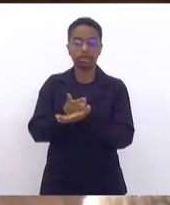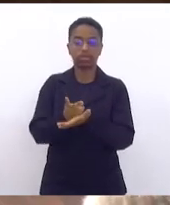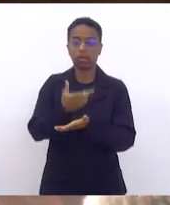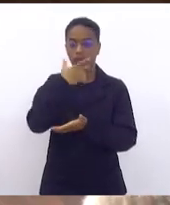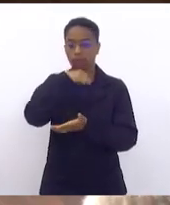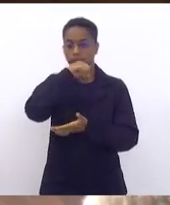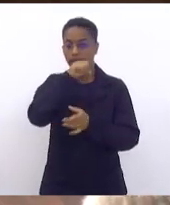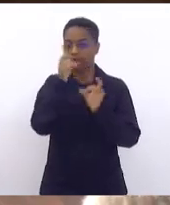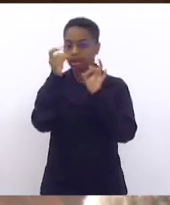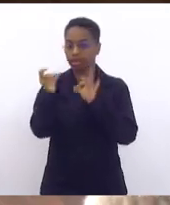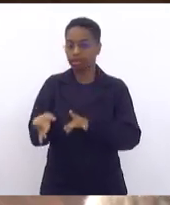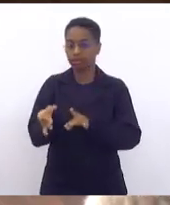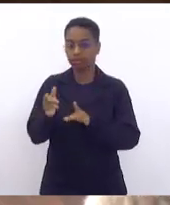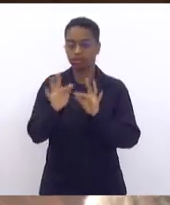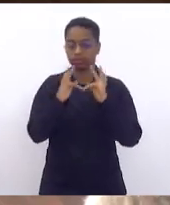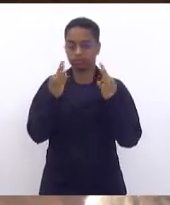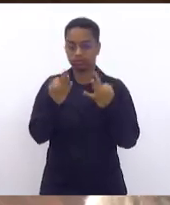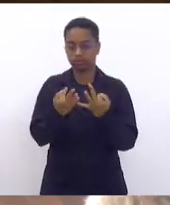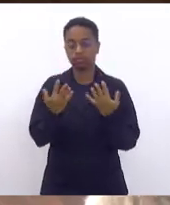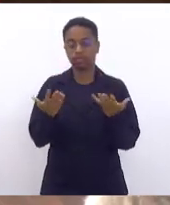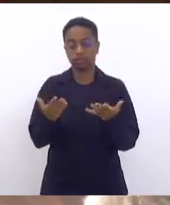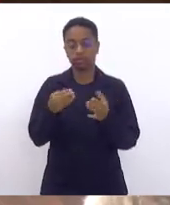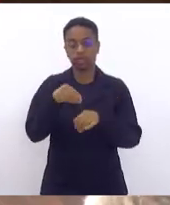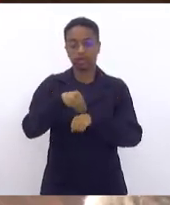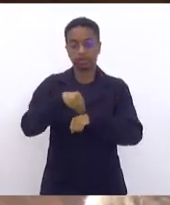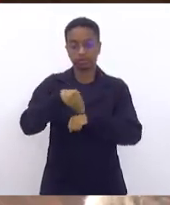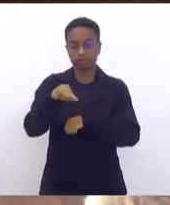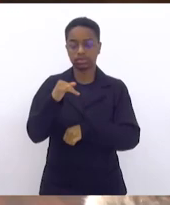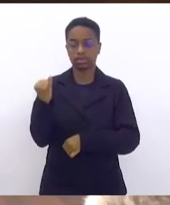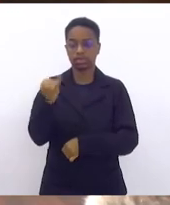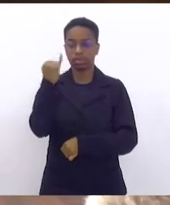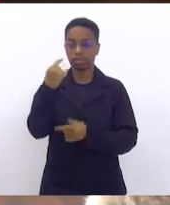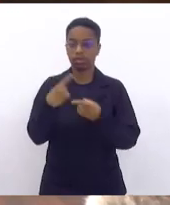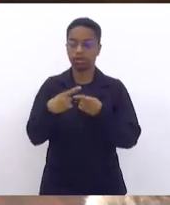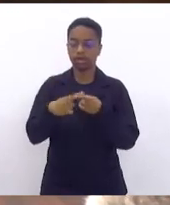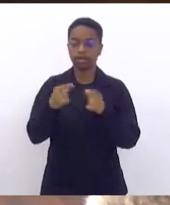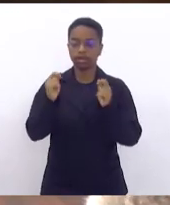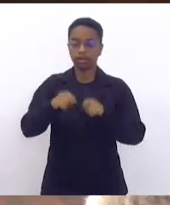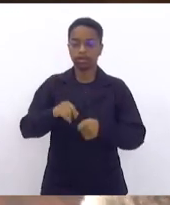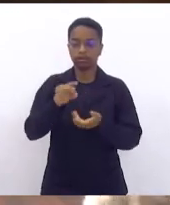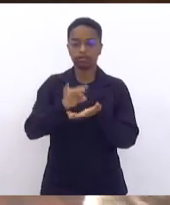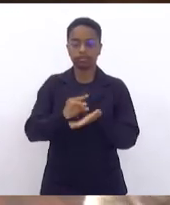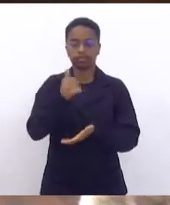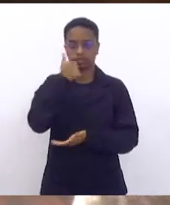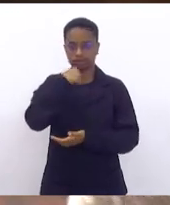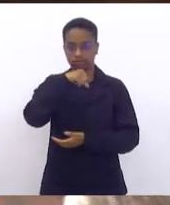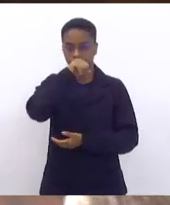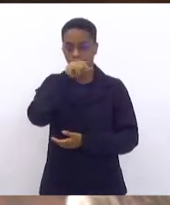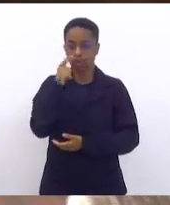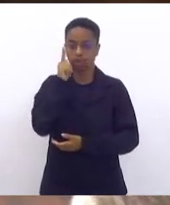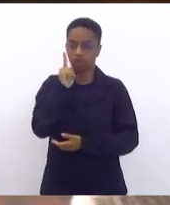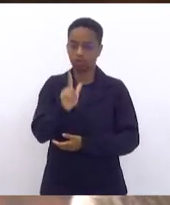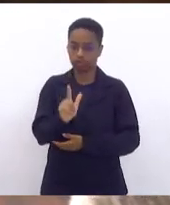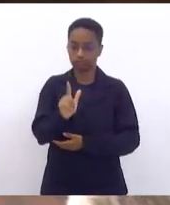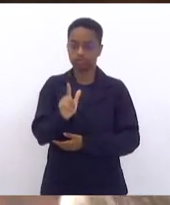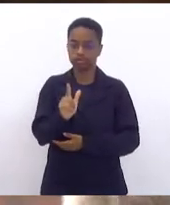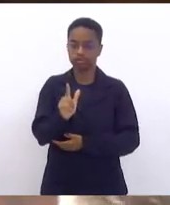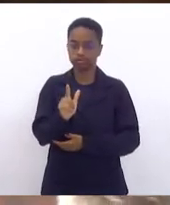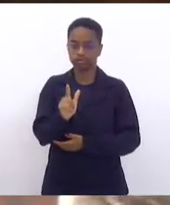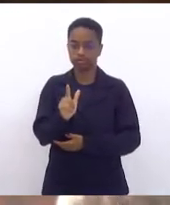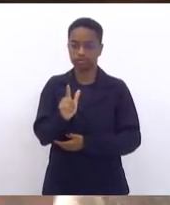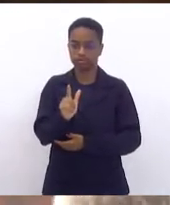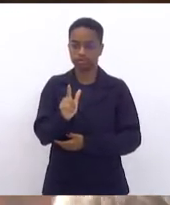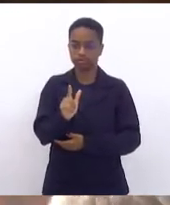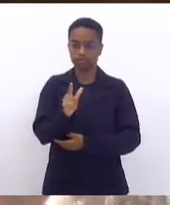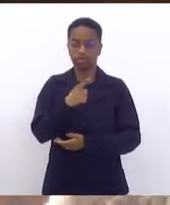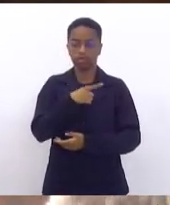mãe. Então, essa indicação ela é muito importante para que as mães possam realmente ter consigo